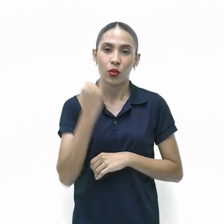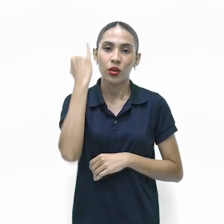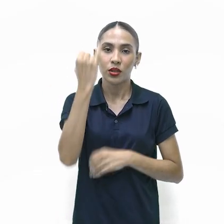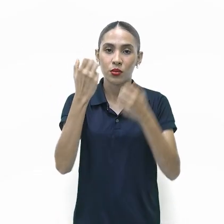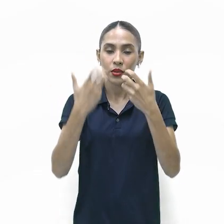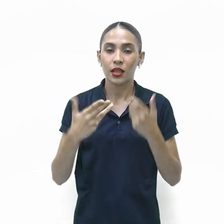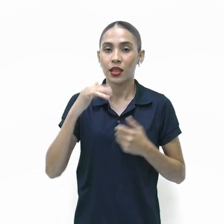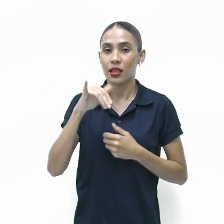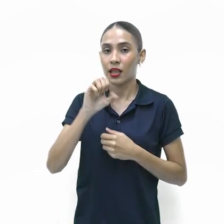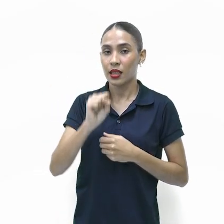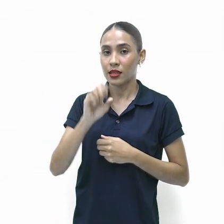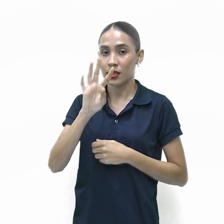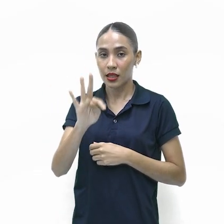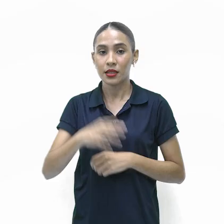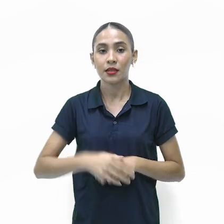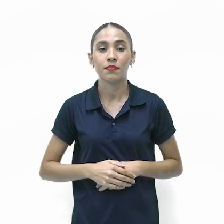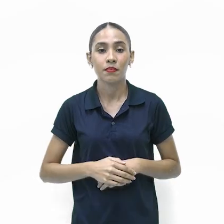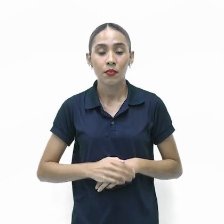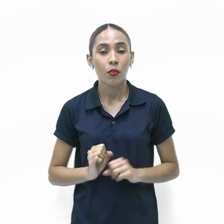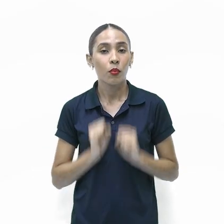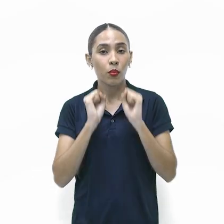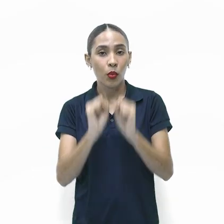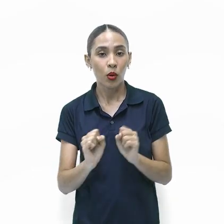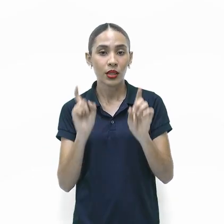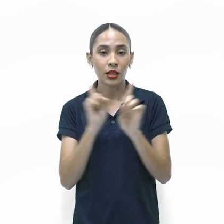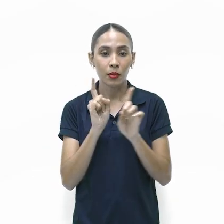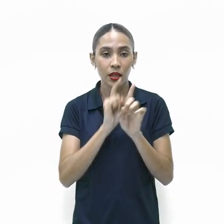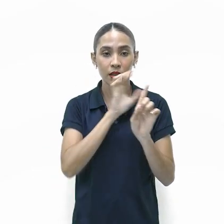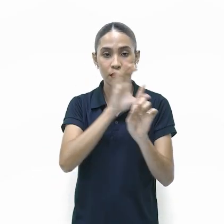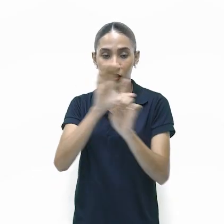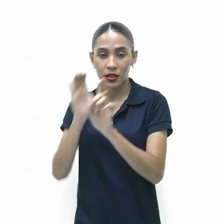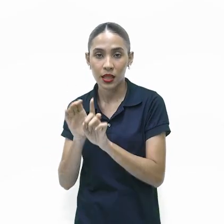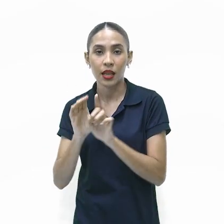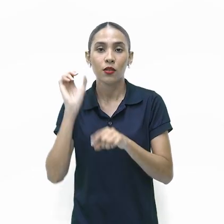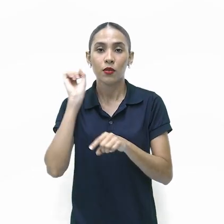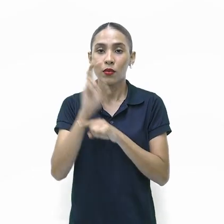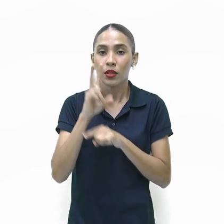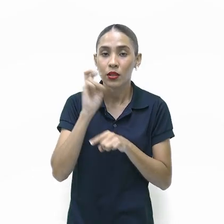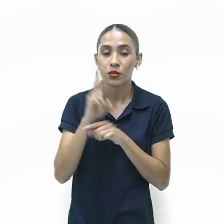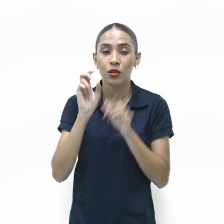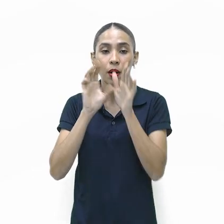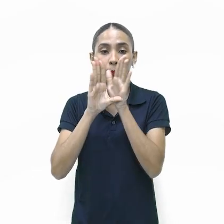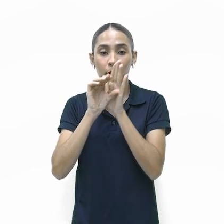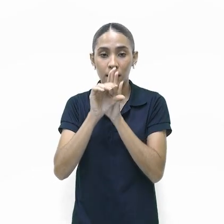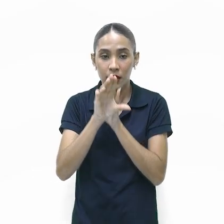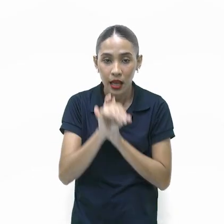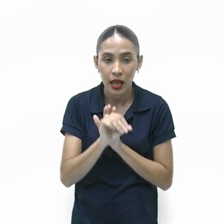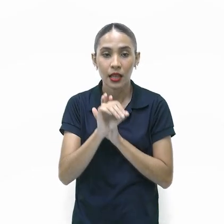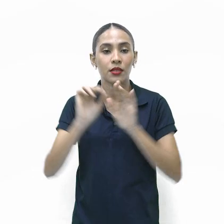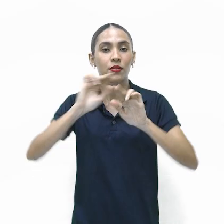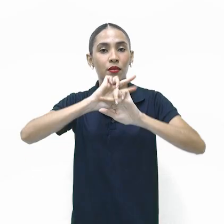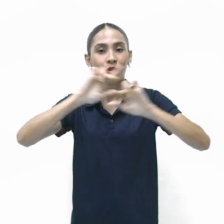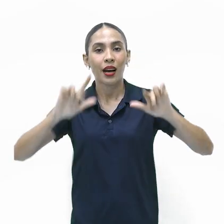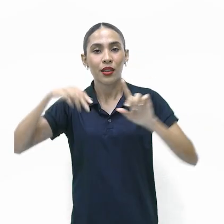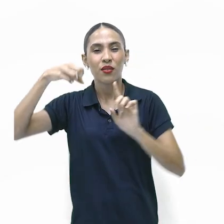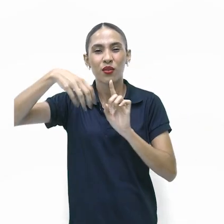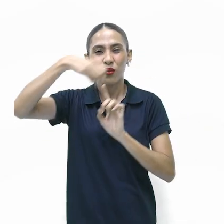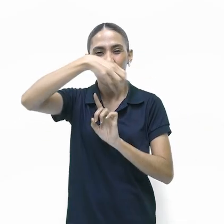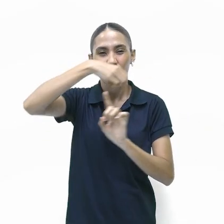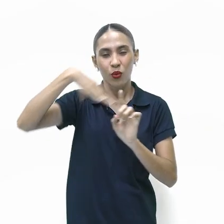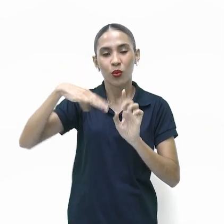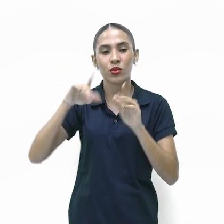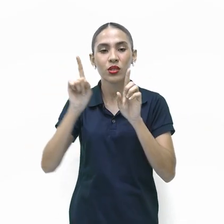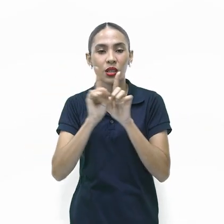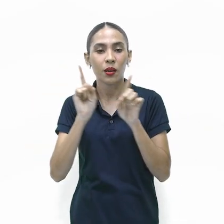das ISTs, que elas podem ser causadas por vírus, bactérias, protozoários e fungos,